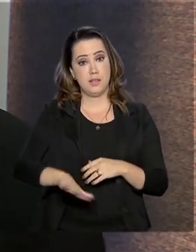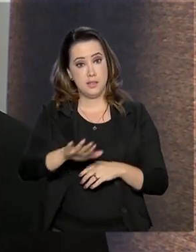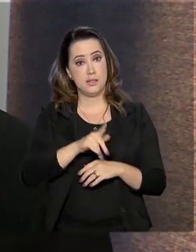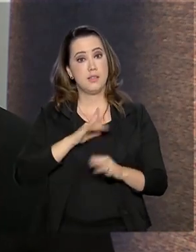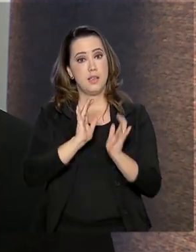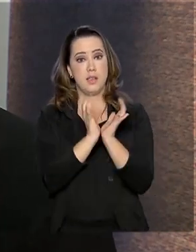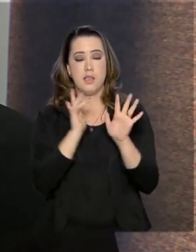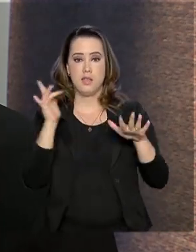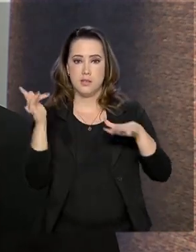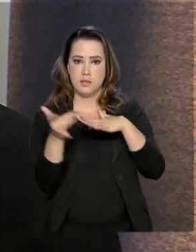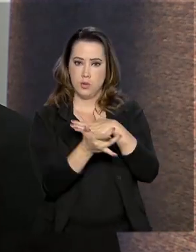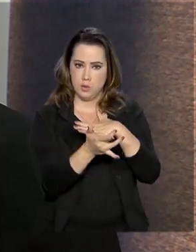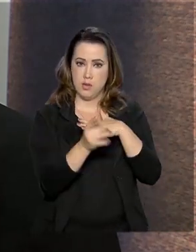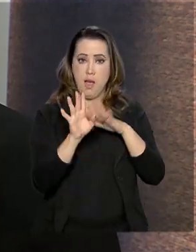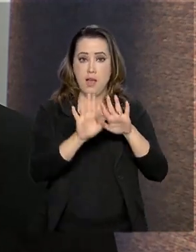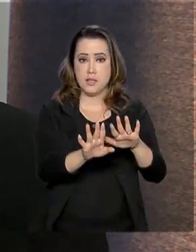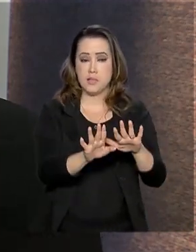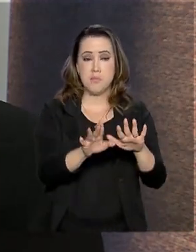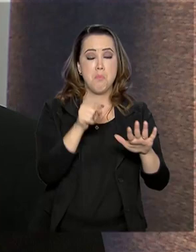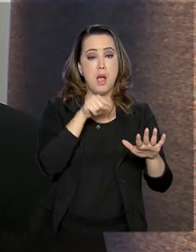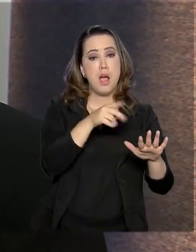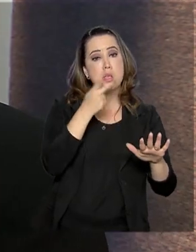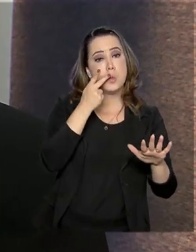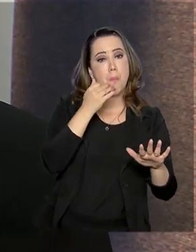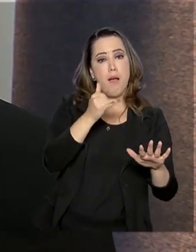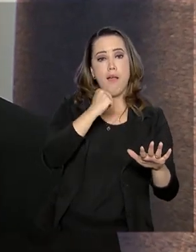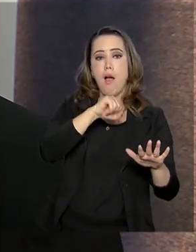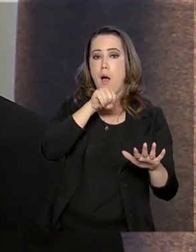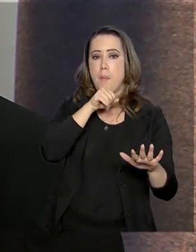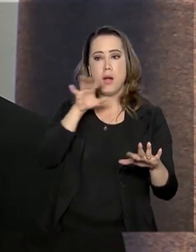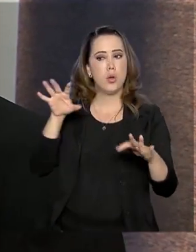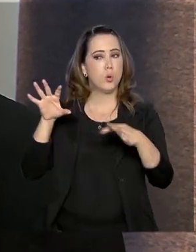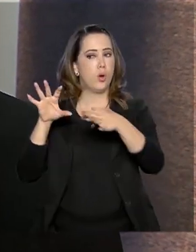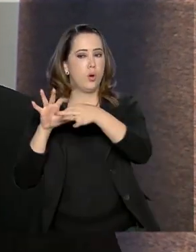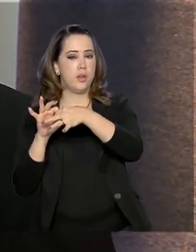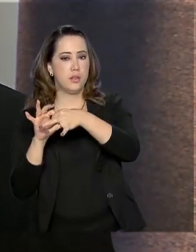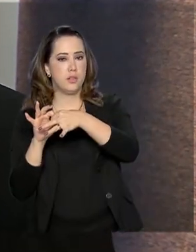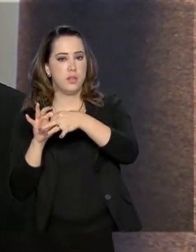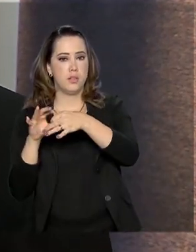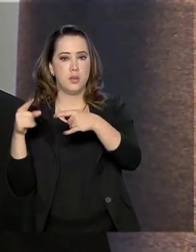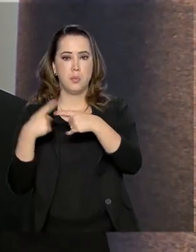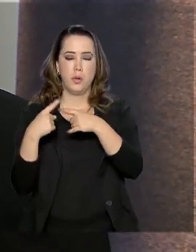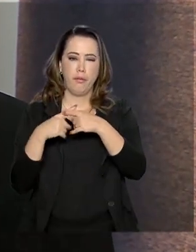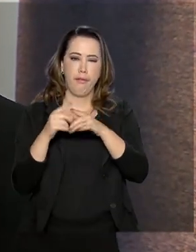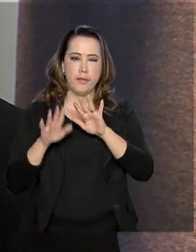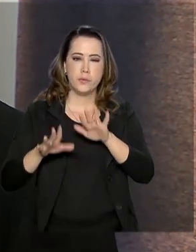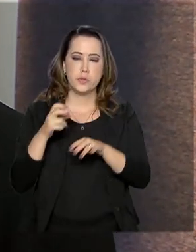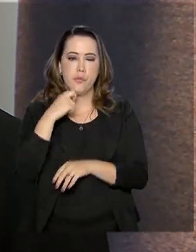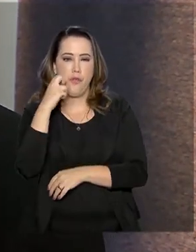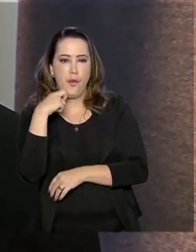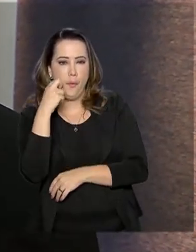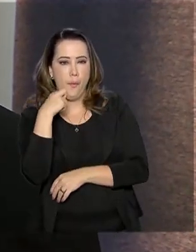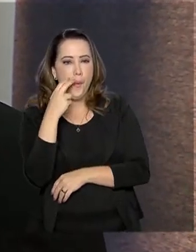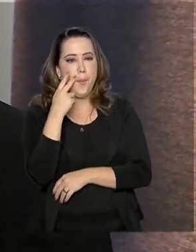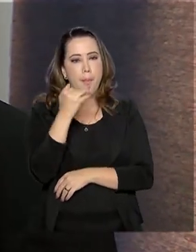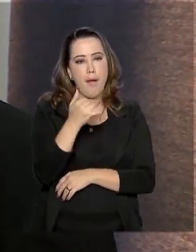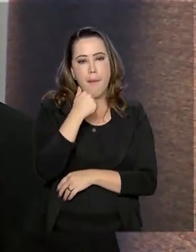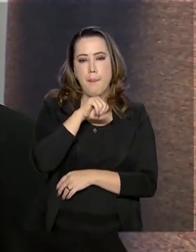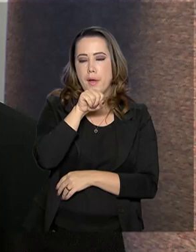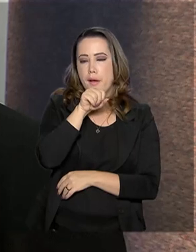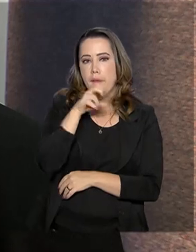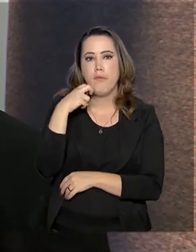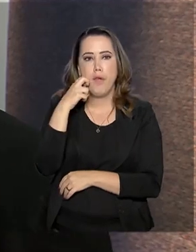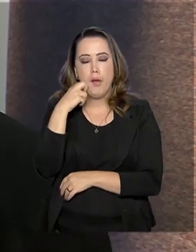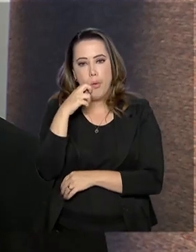pais não são amigos nas suas redes sociais. Por quê? Elas falam que ficariam constrangidas em colocar os pais nas suas redes